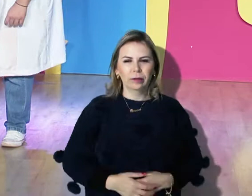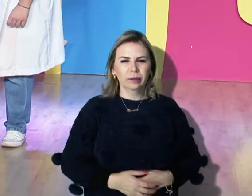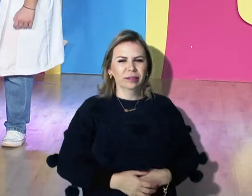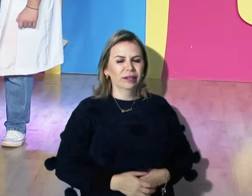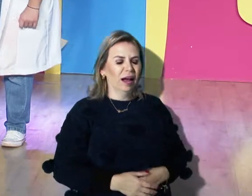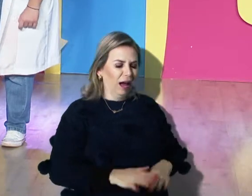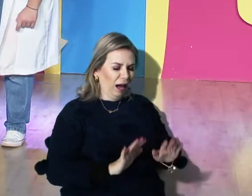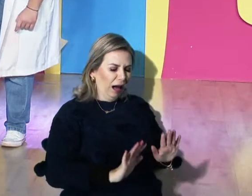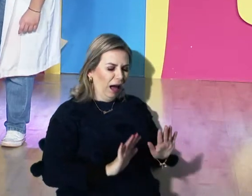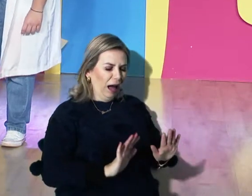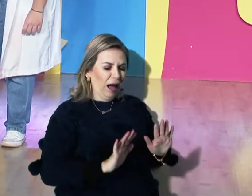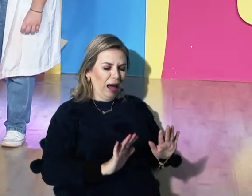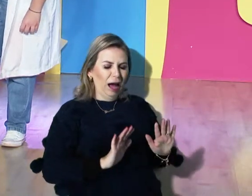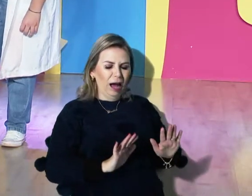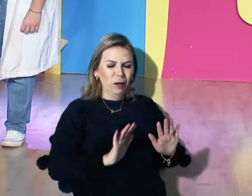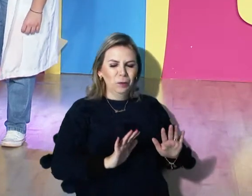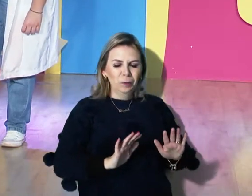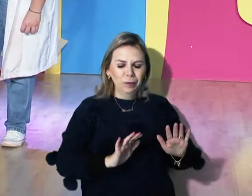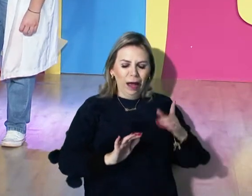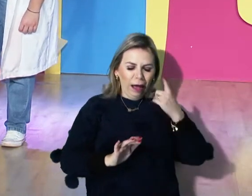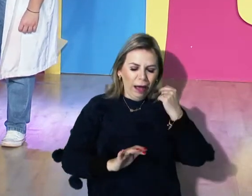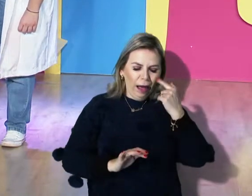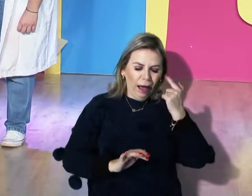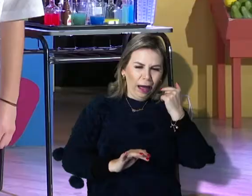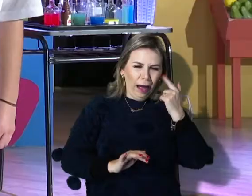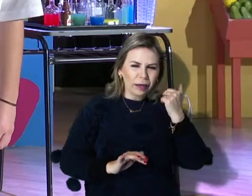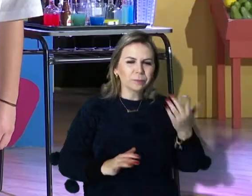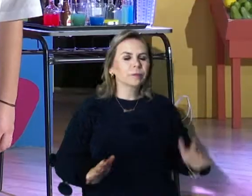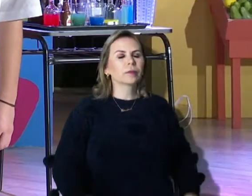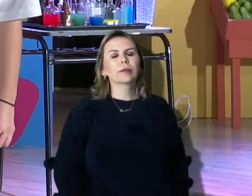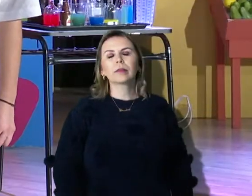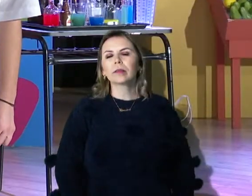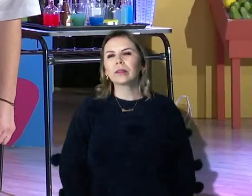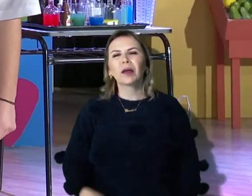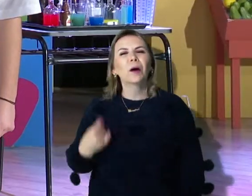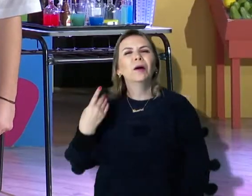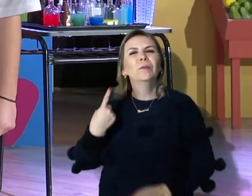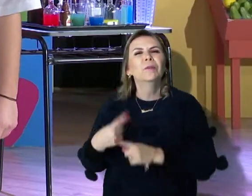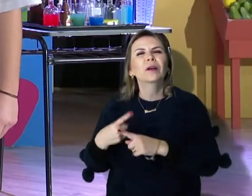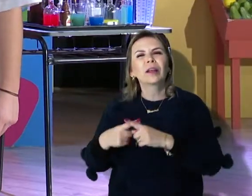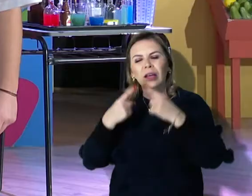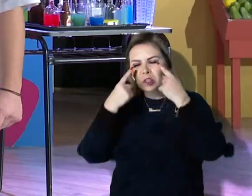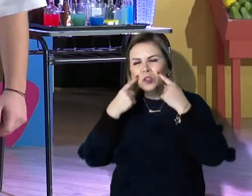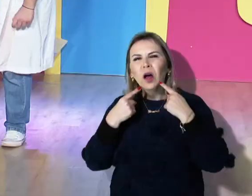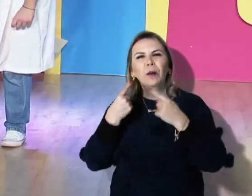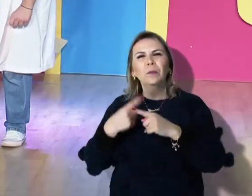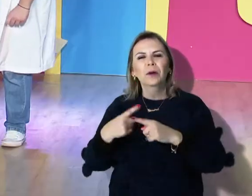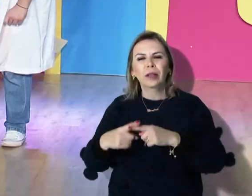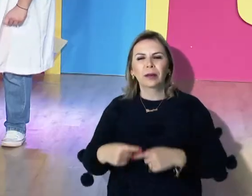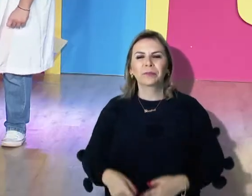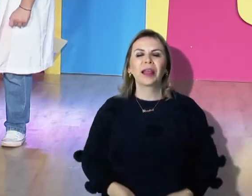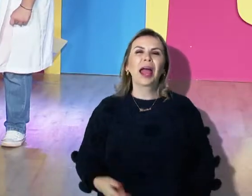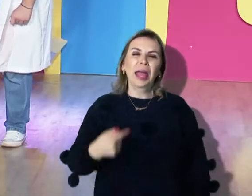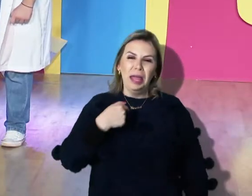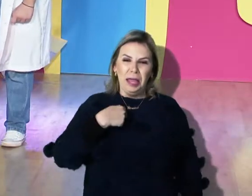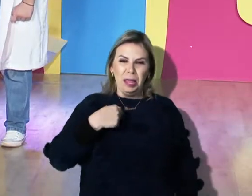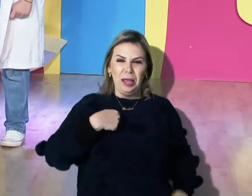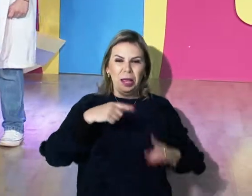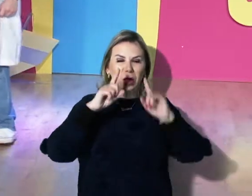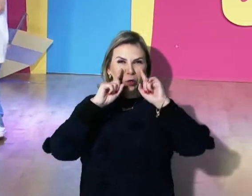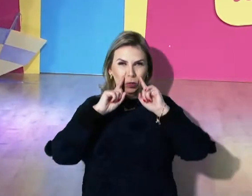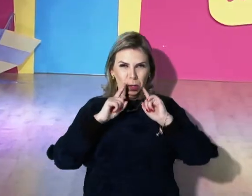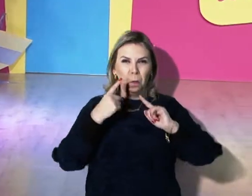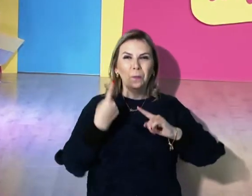Calma, Romeu, calma! Ai, Gigi, fala logo, por que que você tá chorando? Gente, eu tô